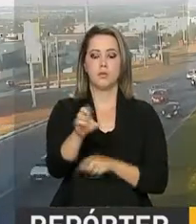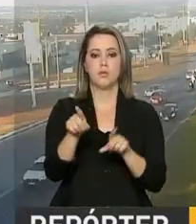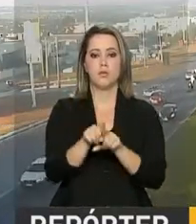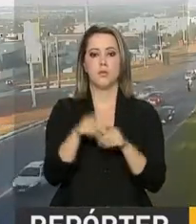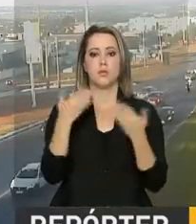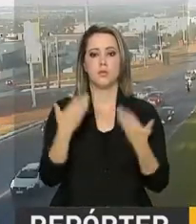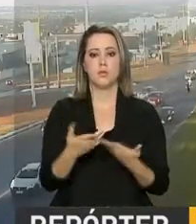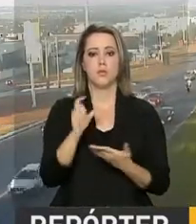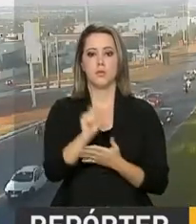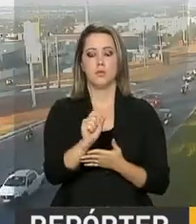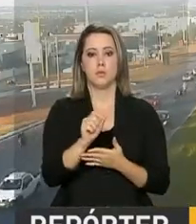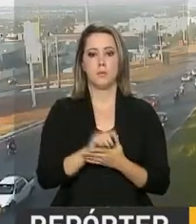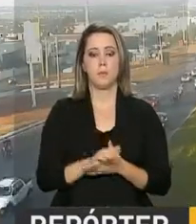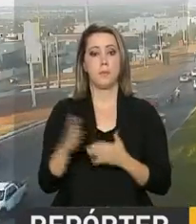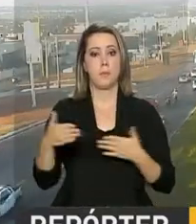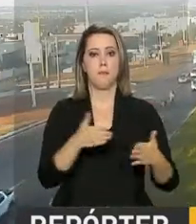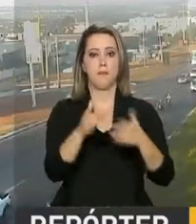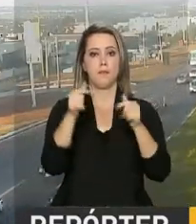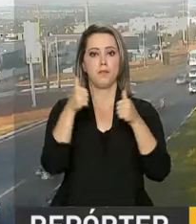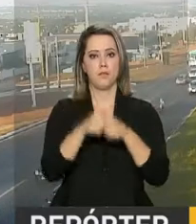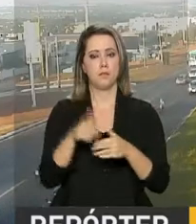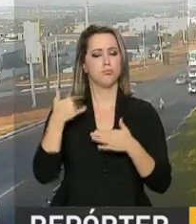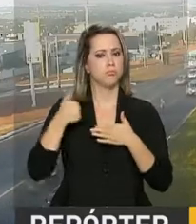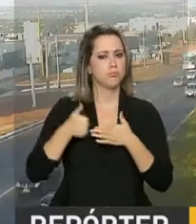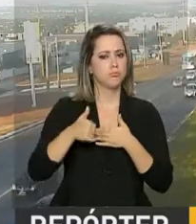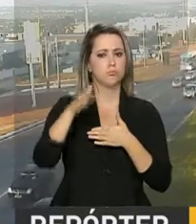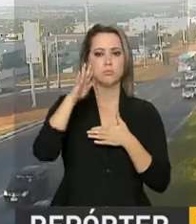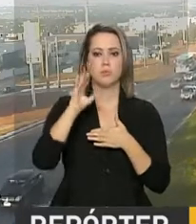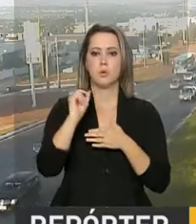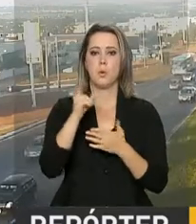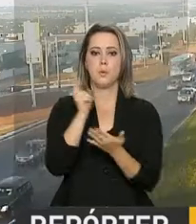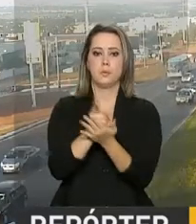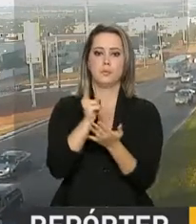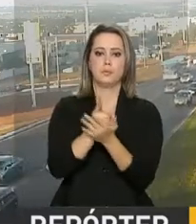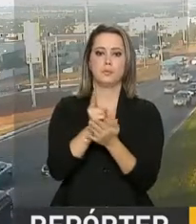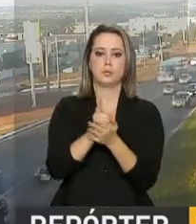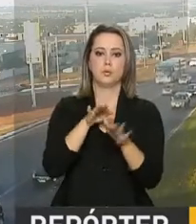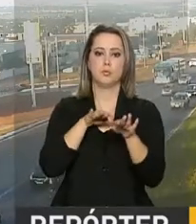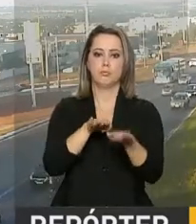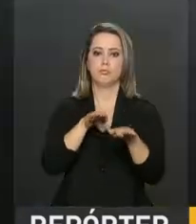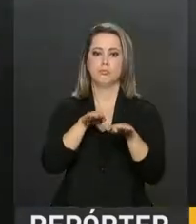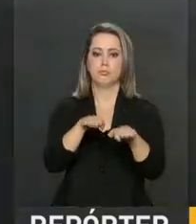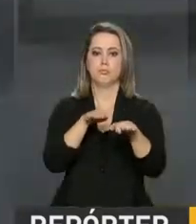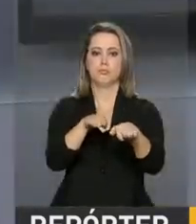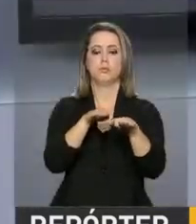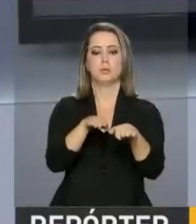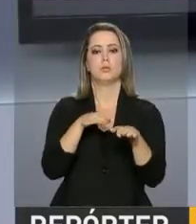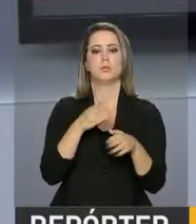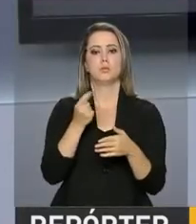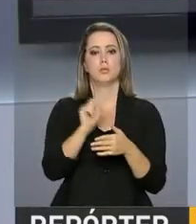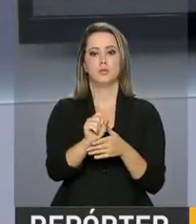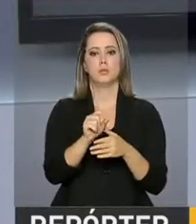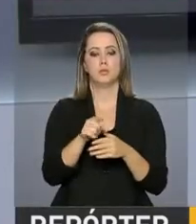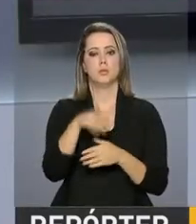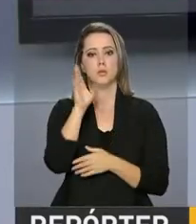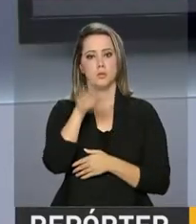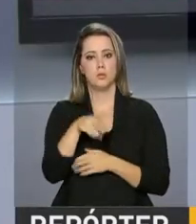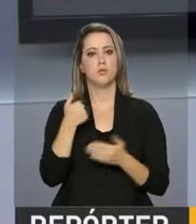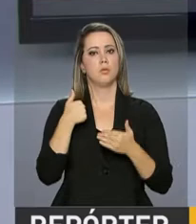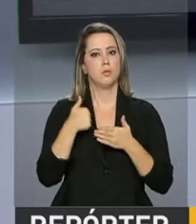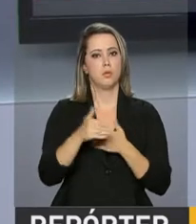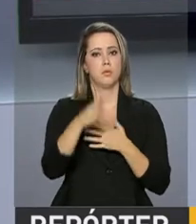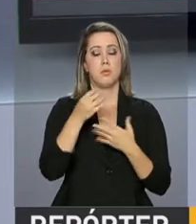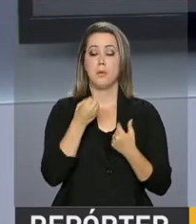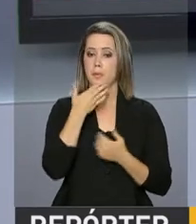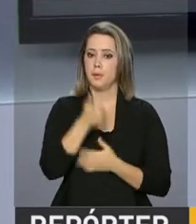enquanto o trânsito está fluindo mesmo com o número a zoar viveu de veículos parece que a coisa caminha bem